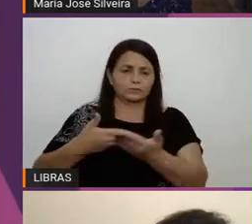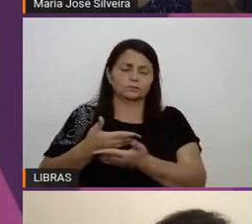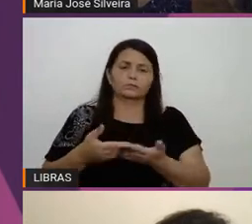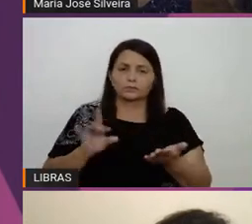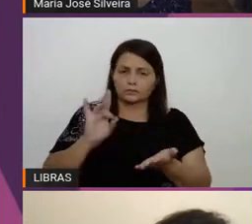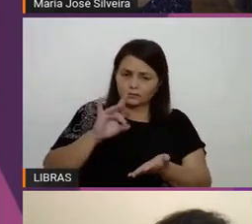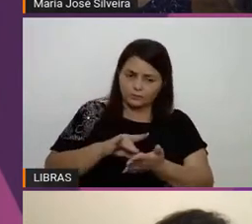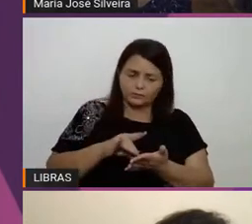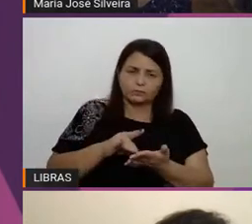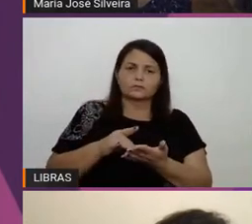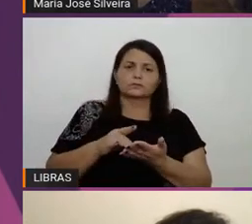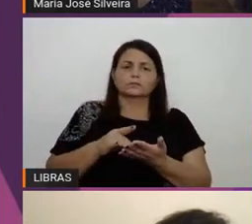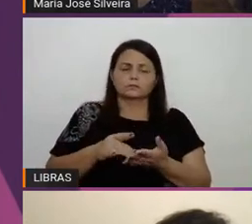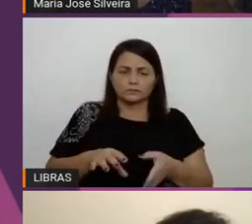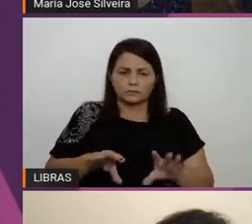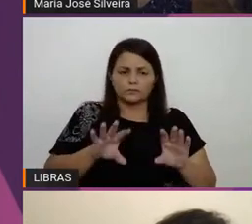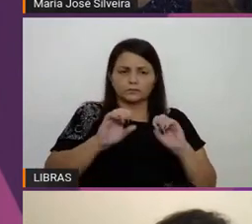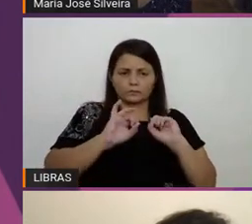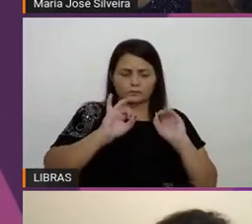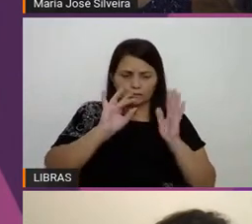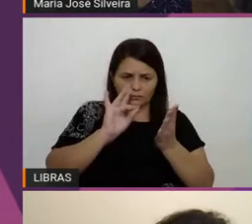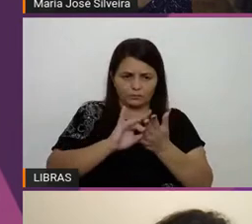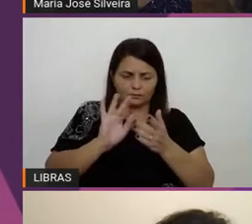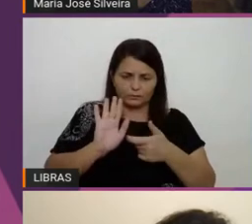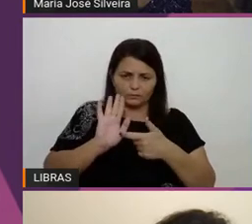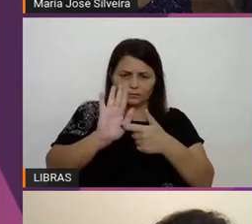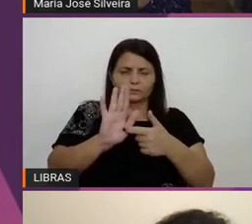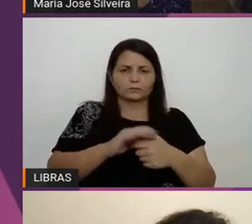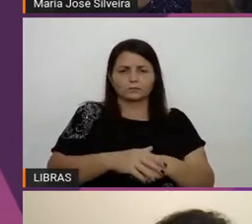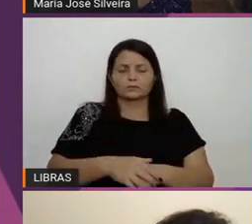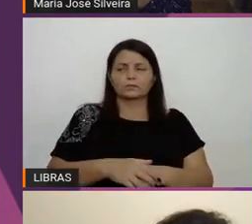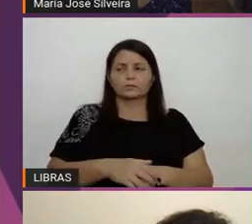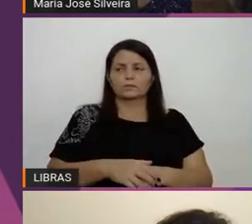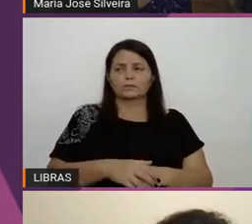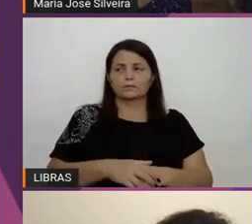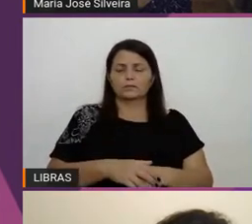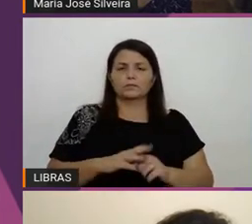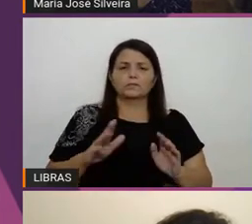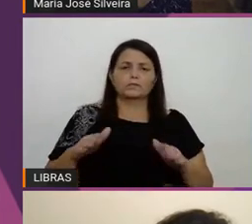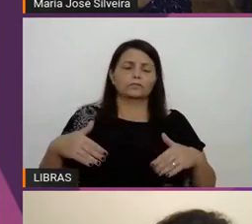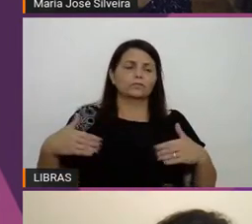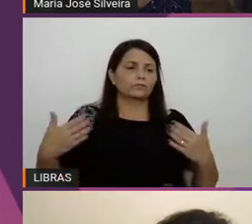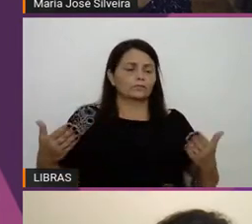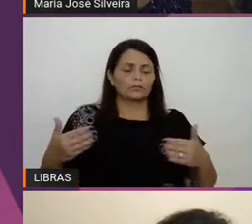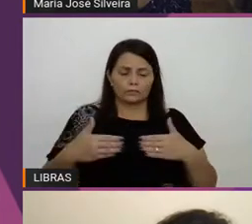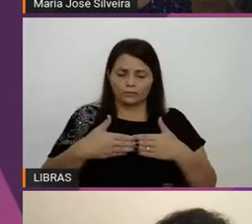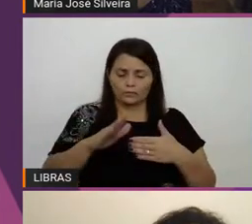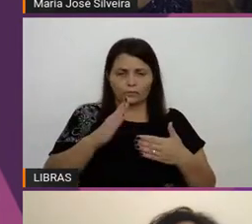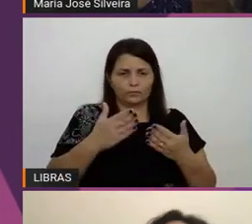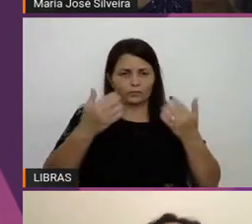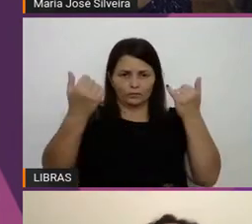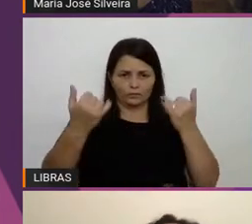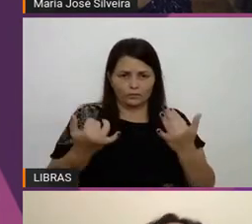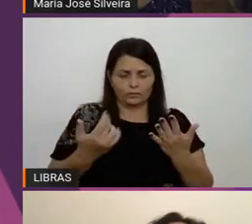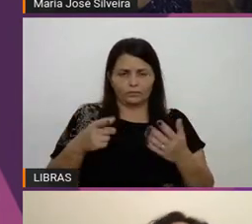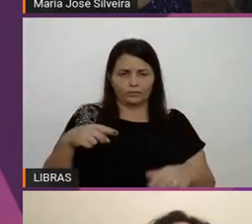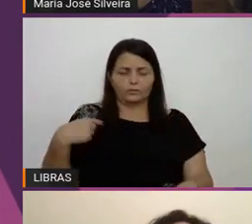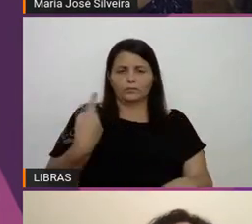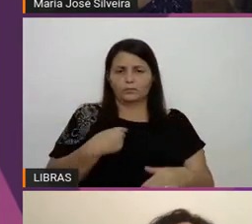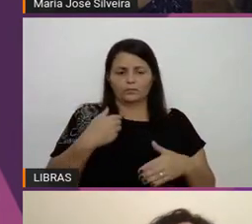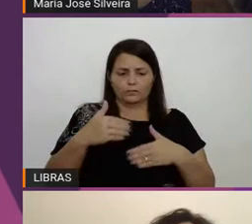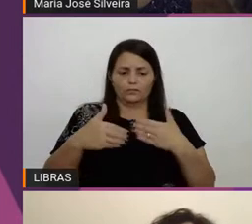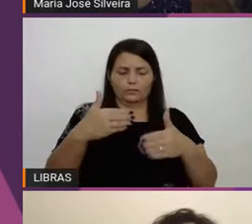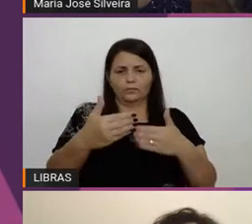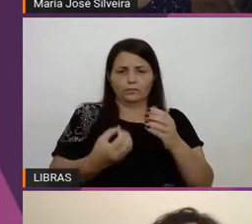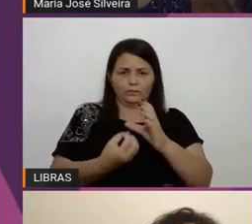ou na outra captura do Real representação do Real Então a partir disso eu queria que você comprasse um pouco do